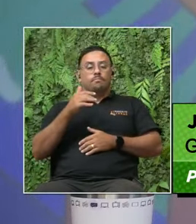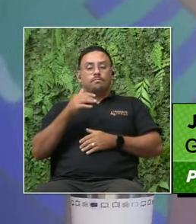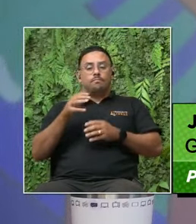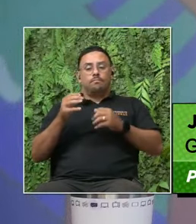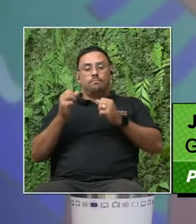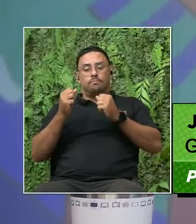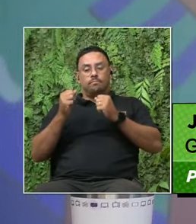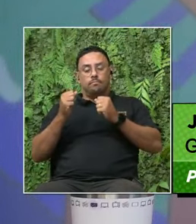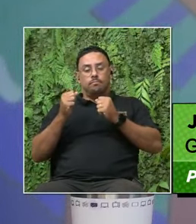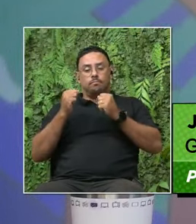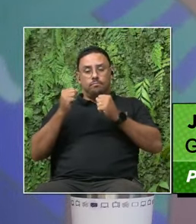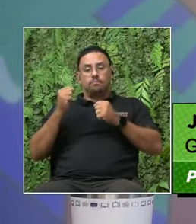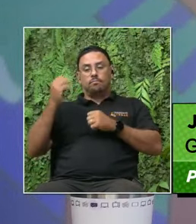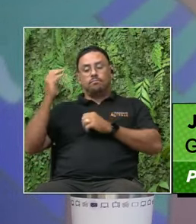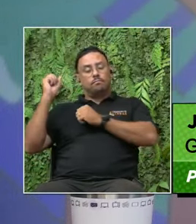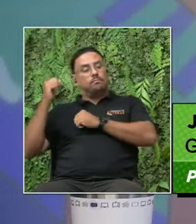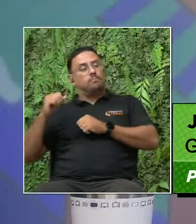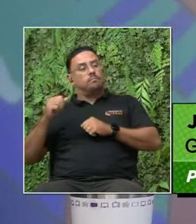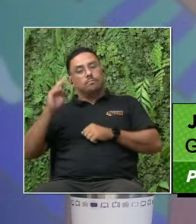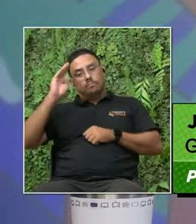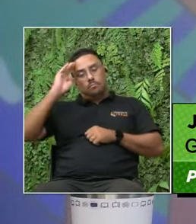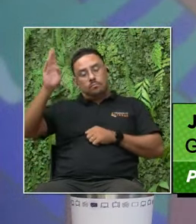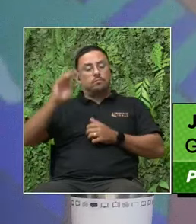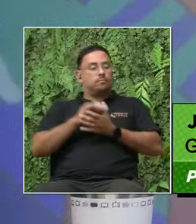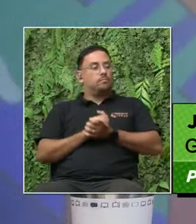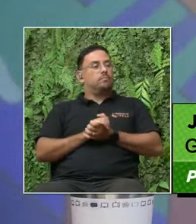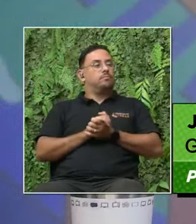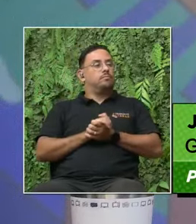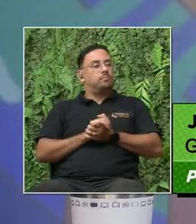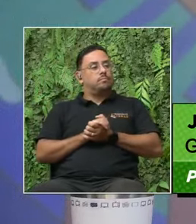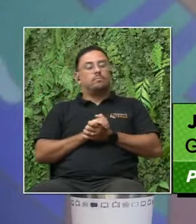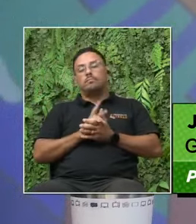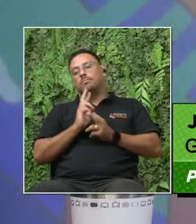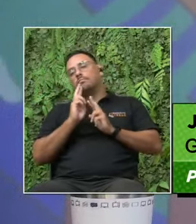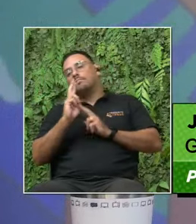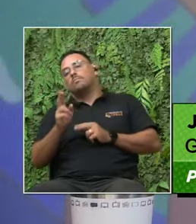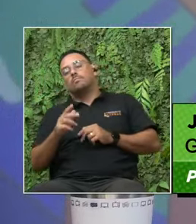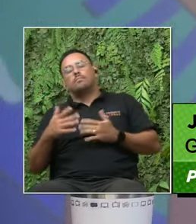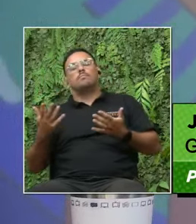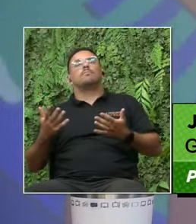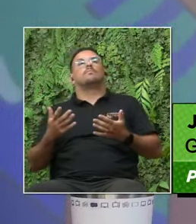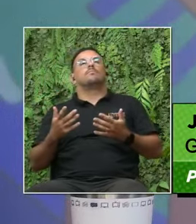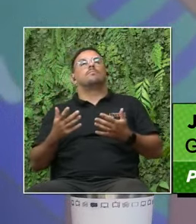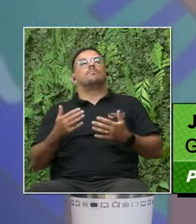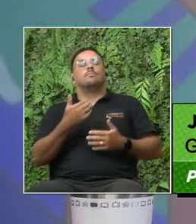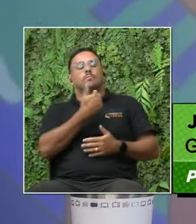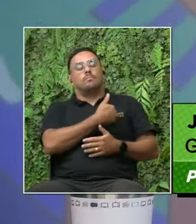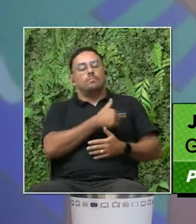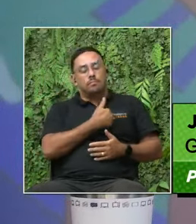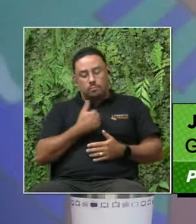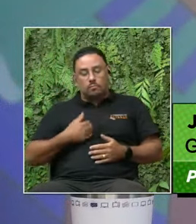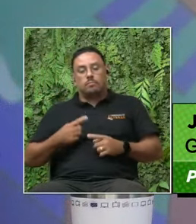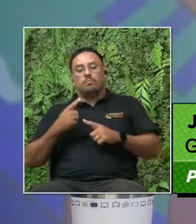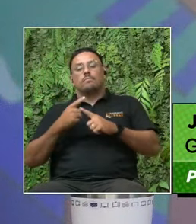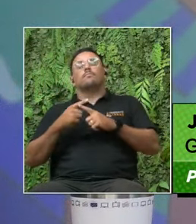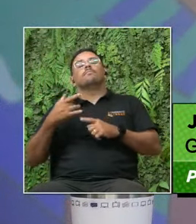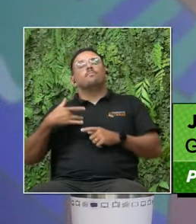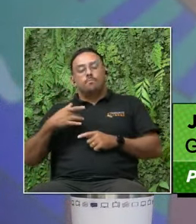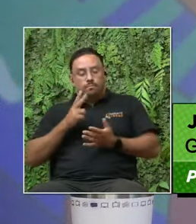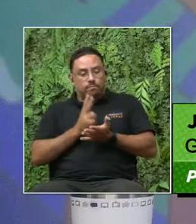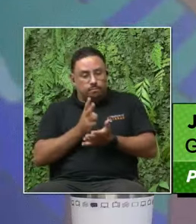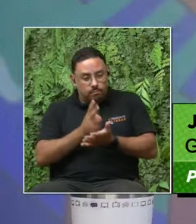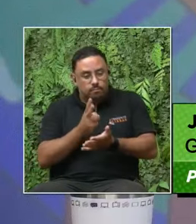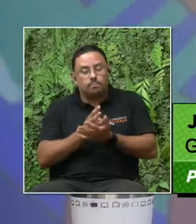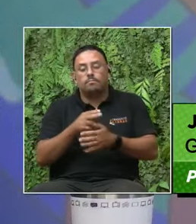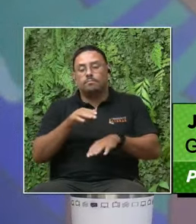aí o o o treinador como principal responsável é claro que a gente clássico não acaba né clássico vai continuar e a